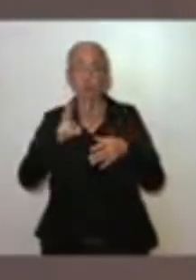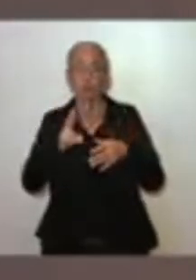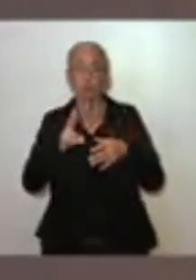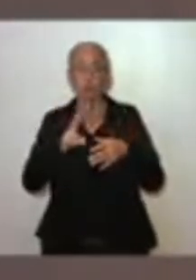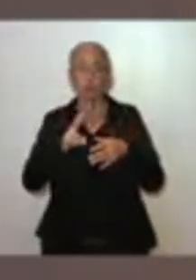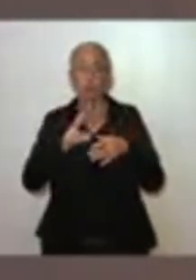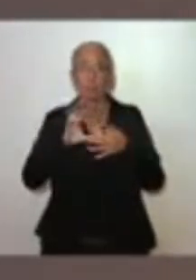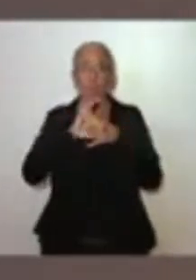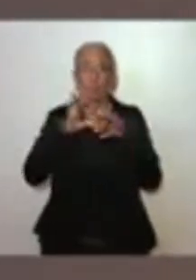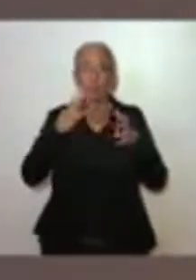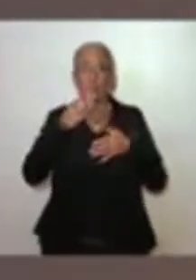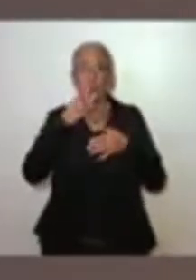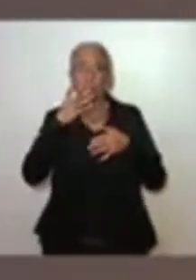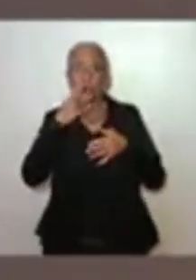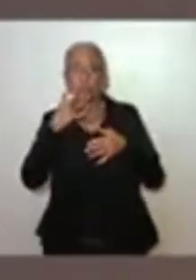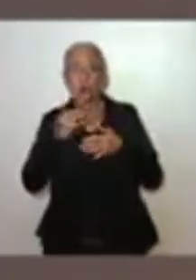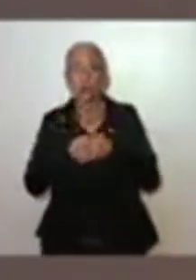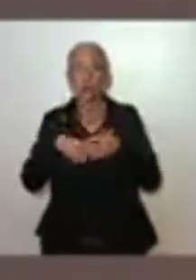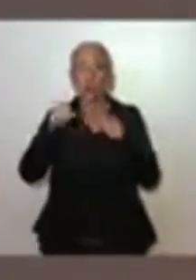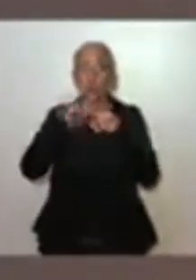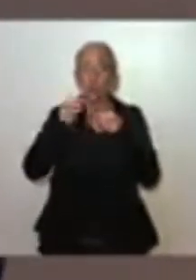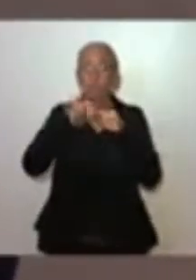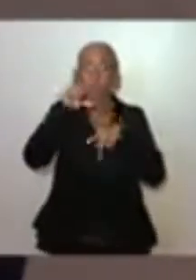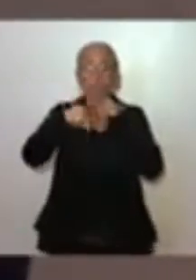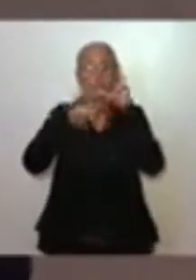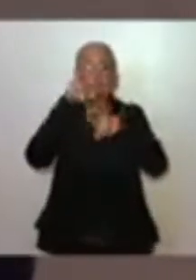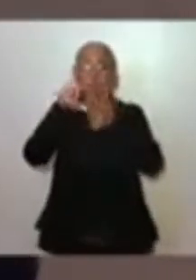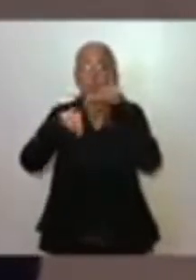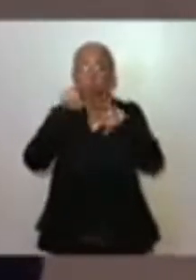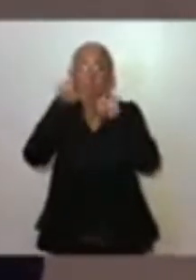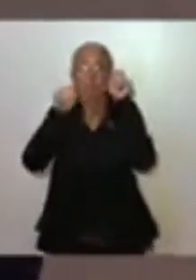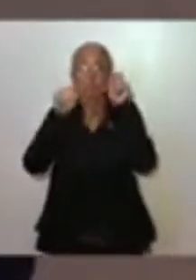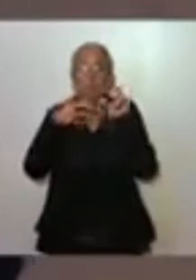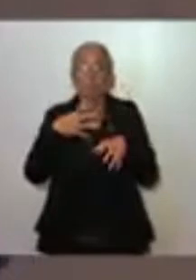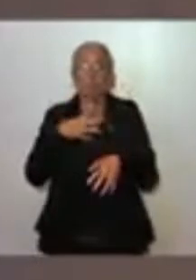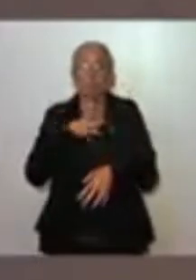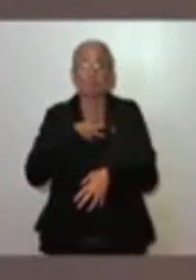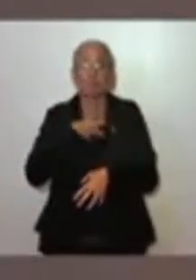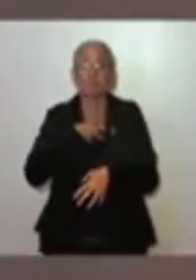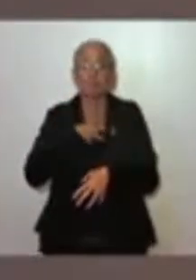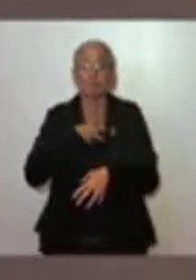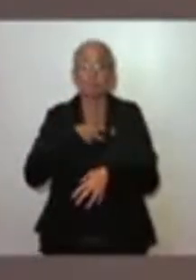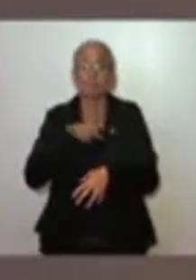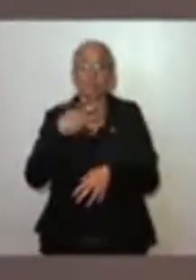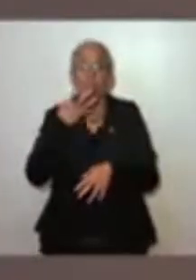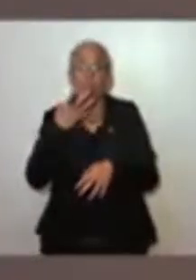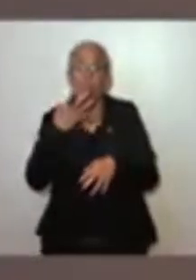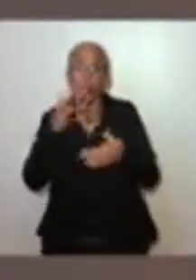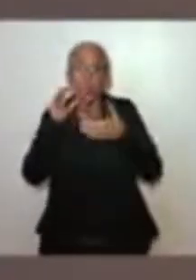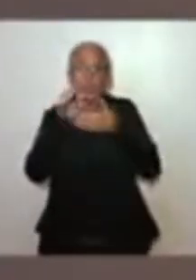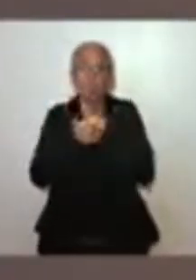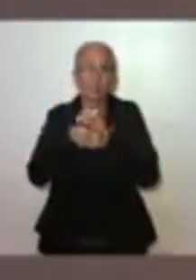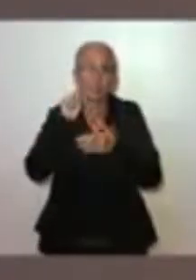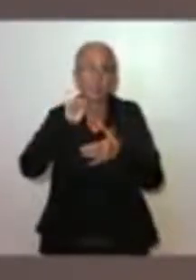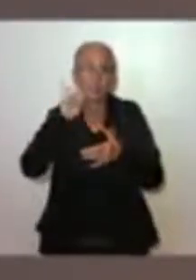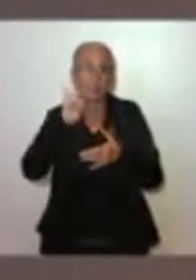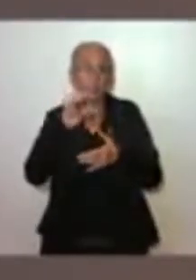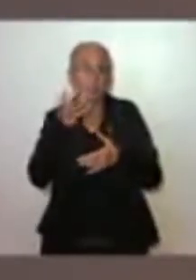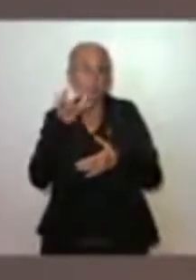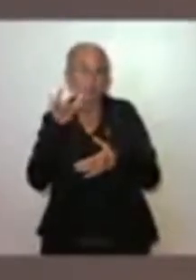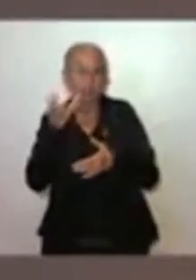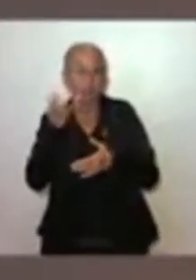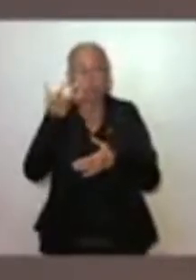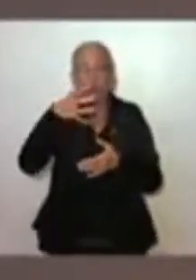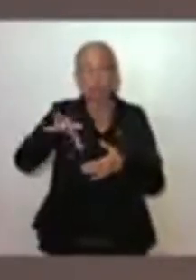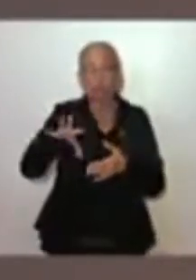e para fazer as suas escolhas existenciais com quem você vai casar se você quer casar qual vai ser o